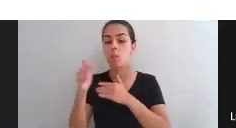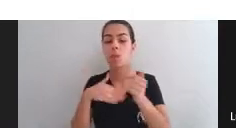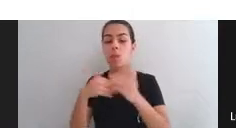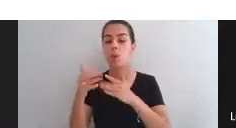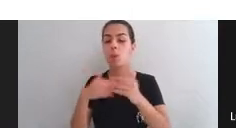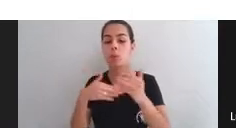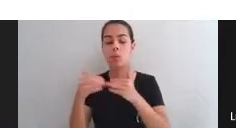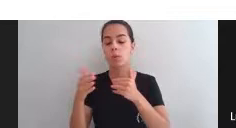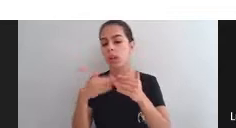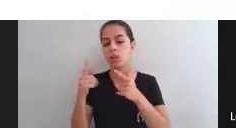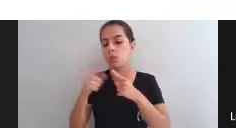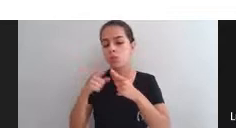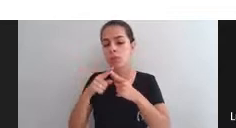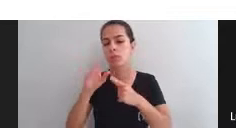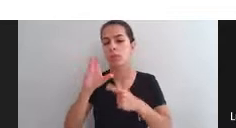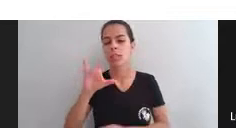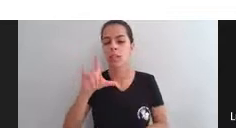ciclo,